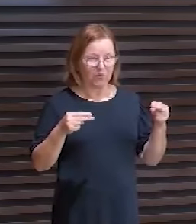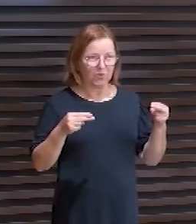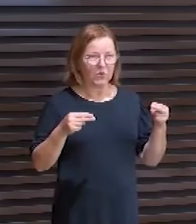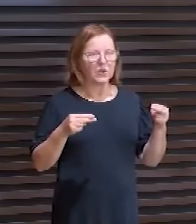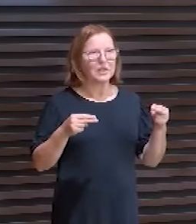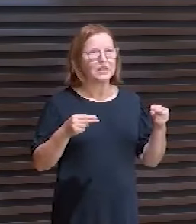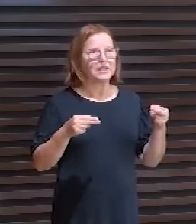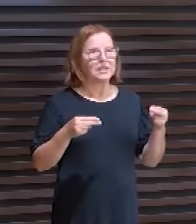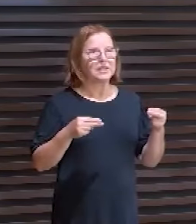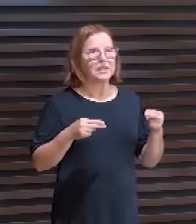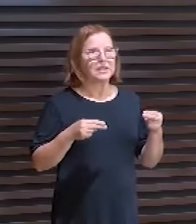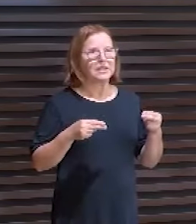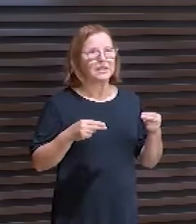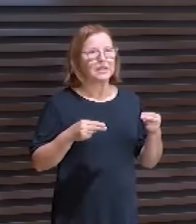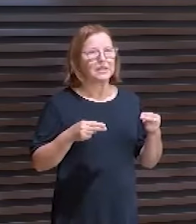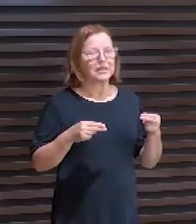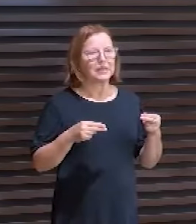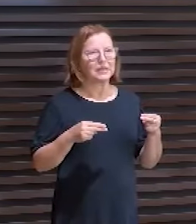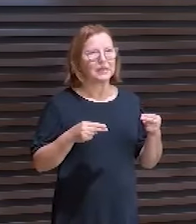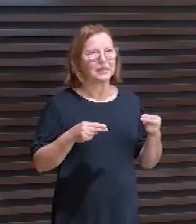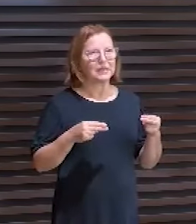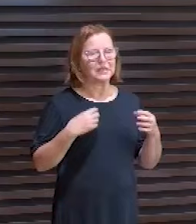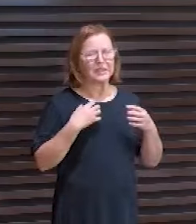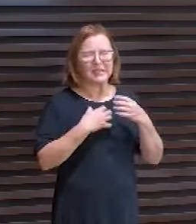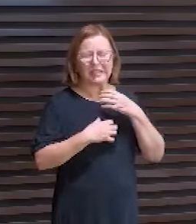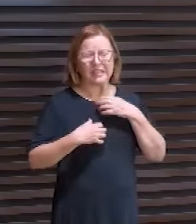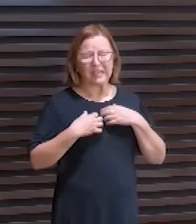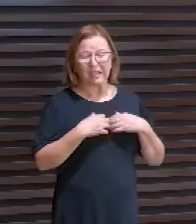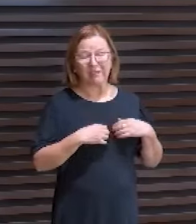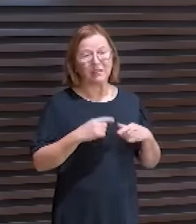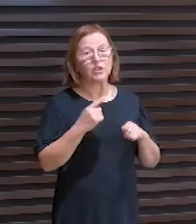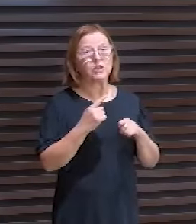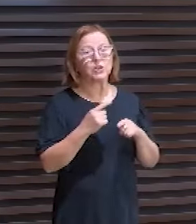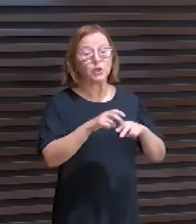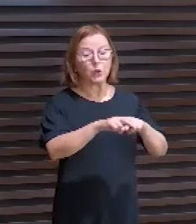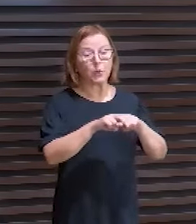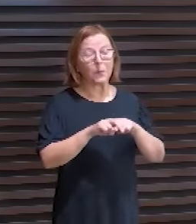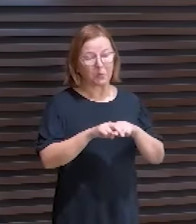doendo e por está doendo